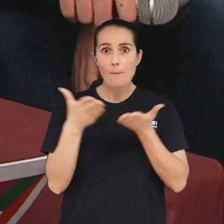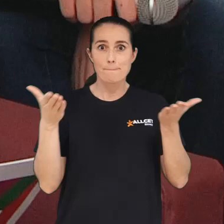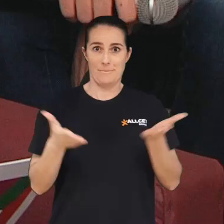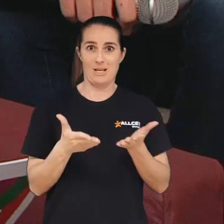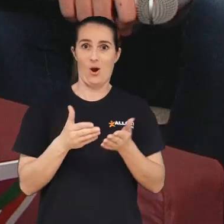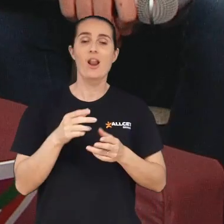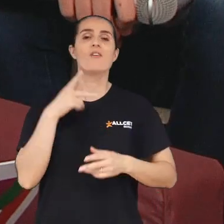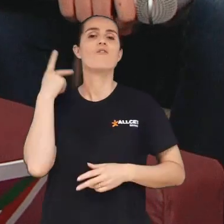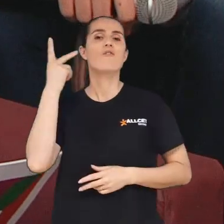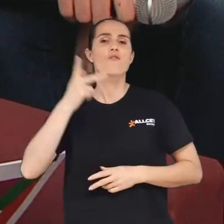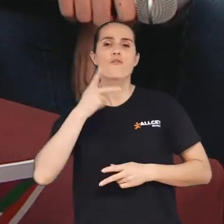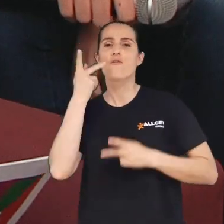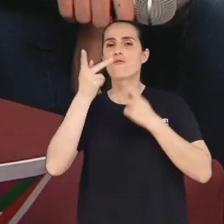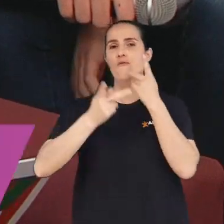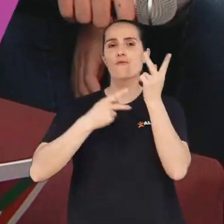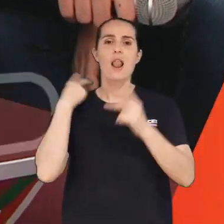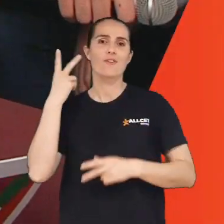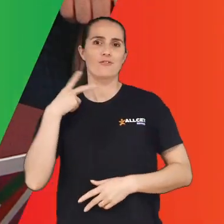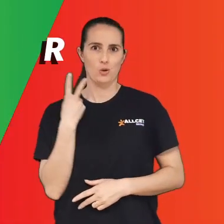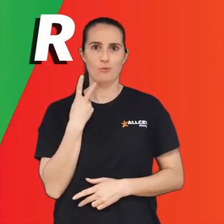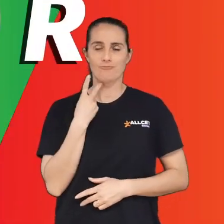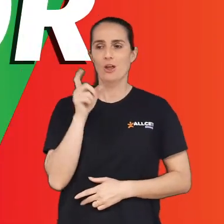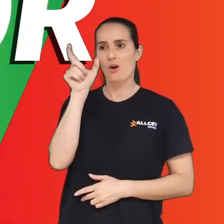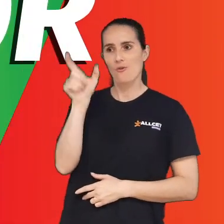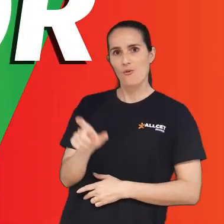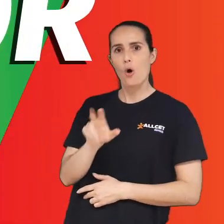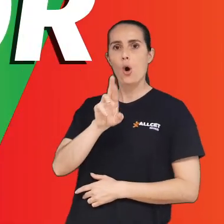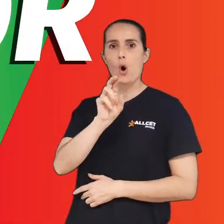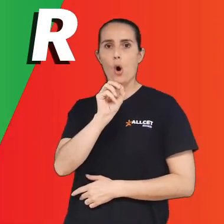Vereador com o vereador Rony Lucas.